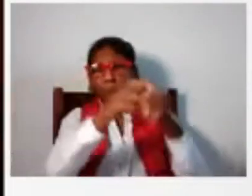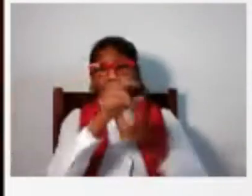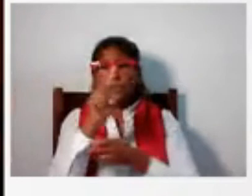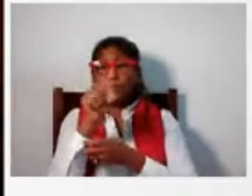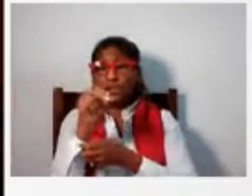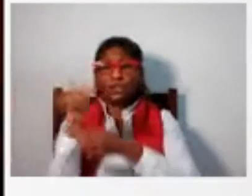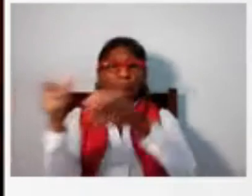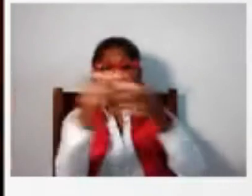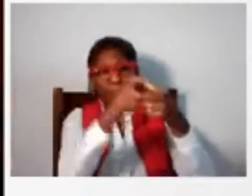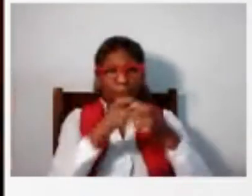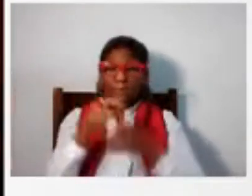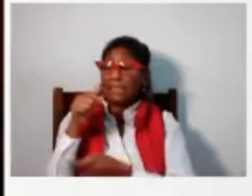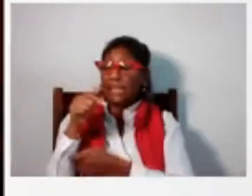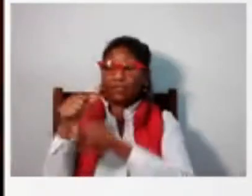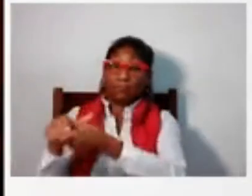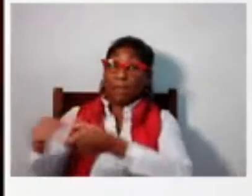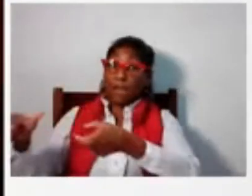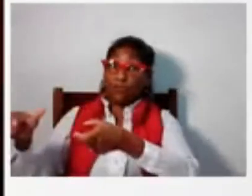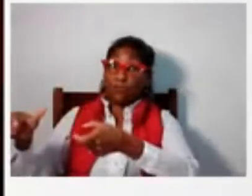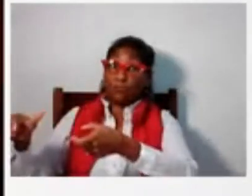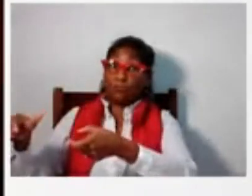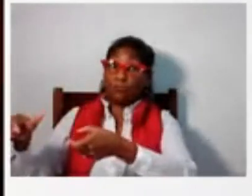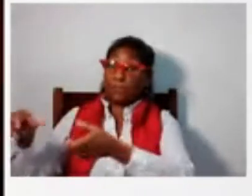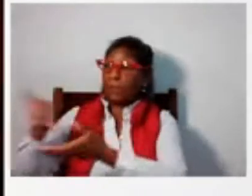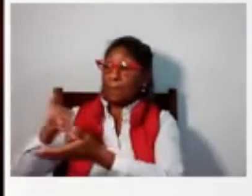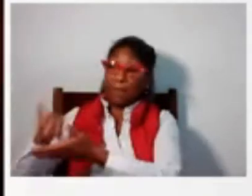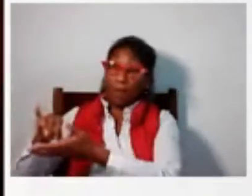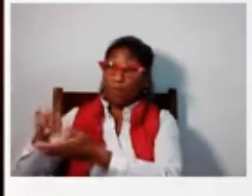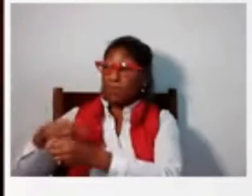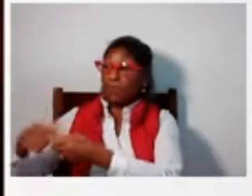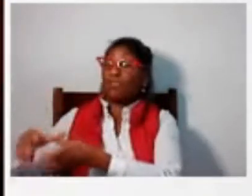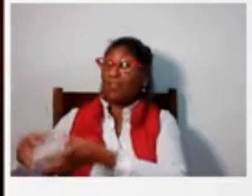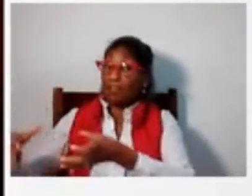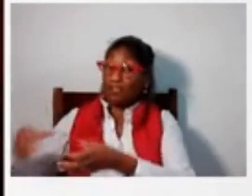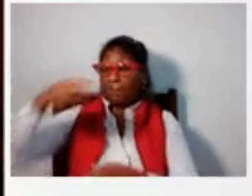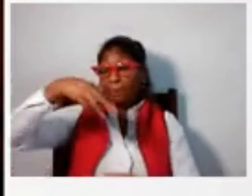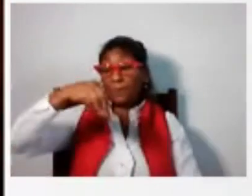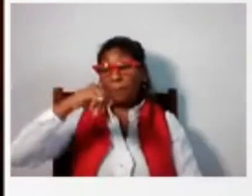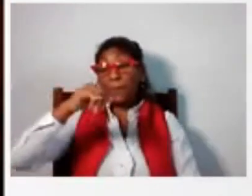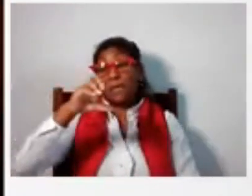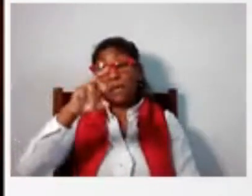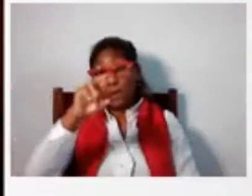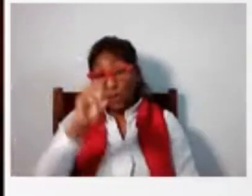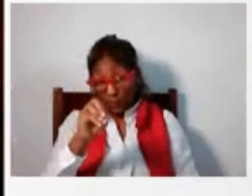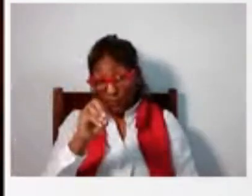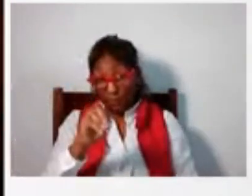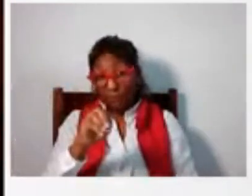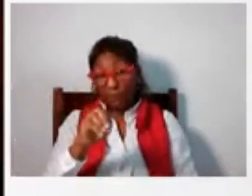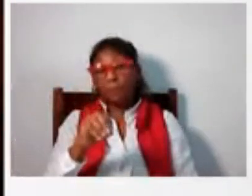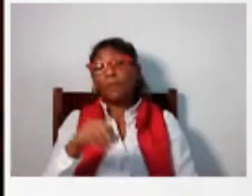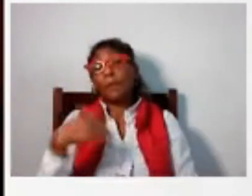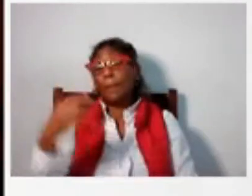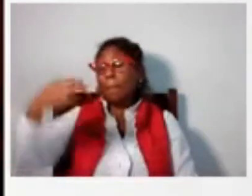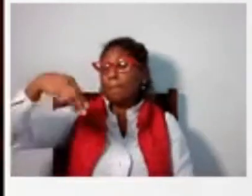7 macro-regiões no estado, e a única situação em que as micro-regiões coincidem totalmente com a macro-região é a da